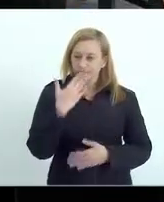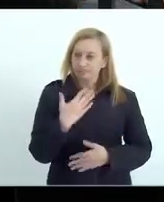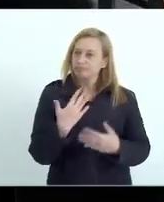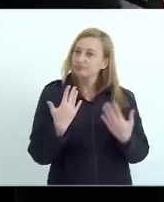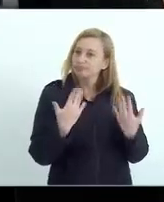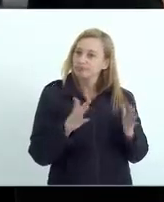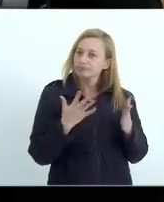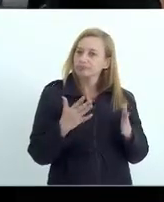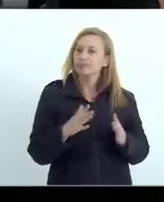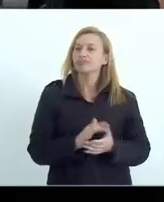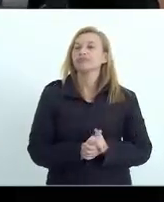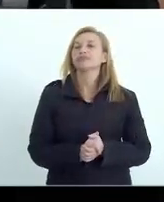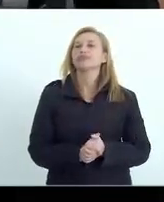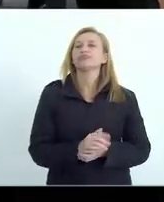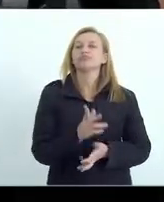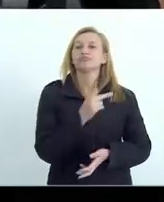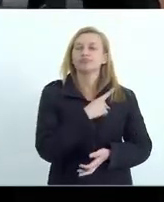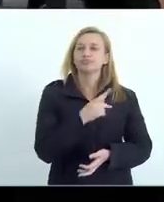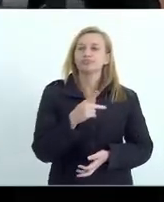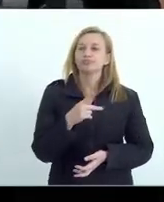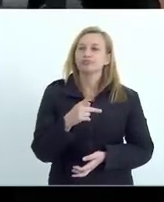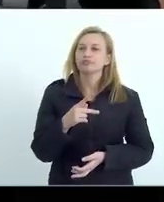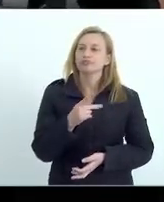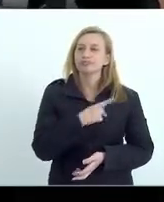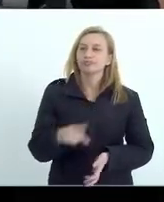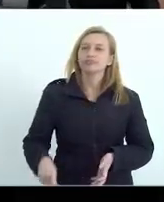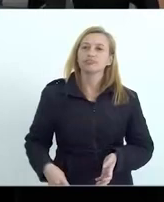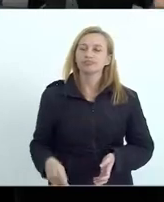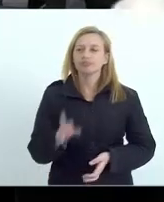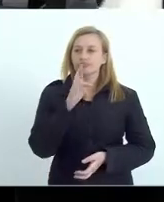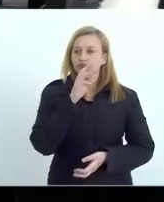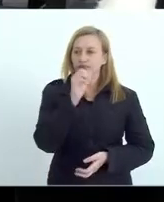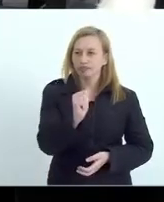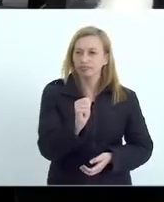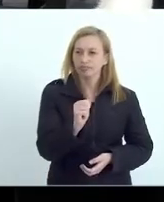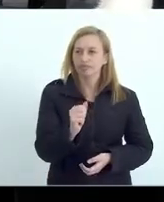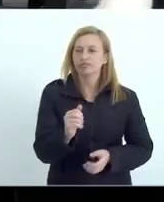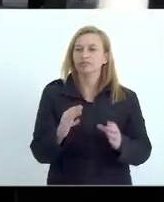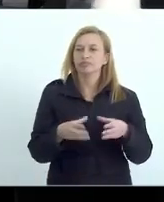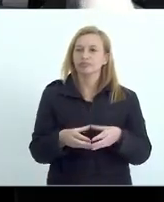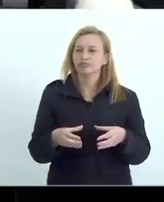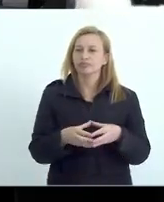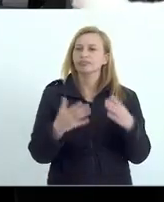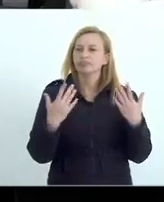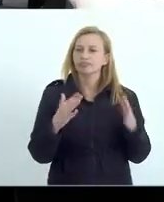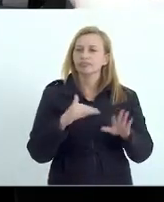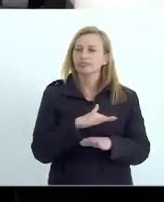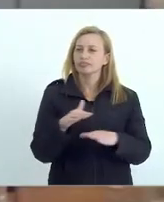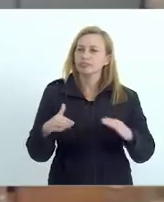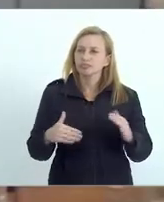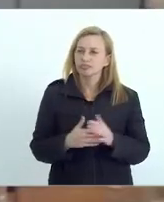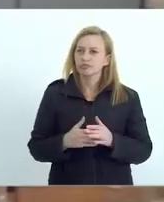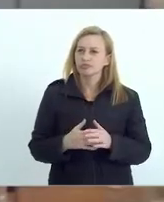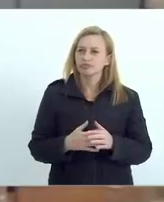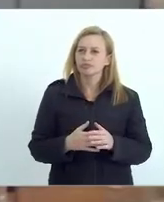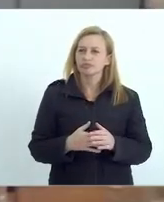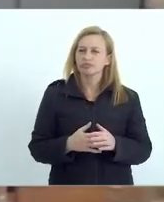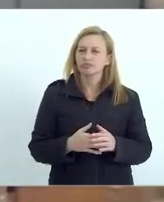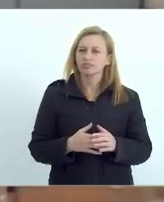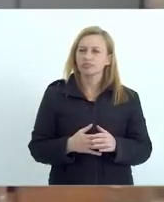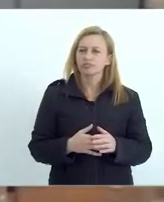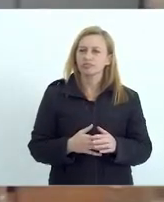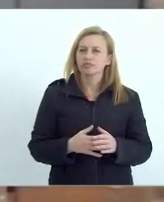cumprimentando o deputado Rodrigo Amorim Presidente dessa comissão eu gostaria de saudar a todas as autoridades